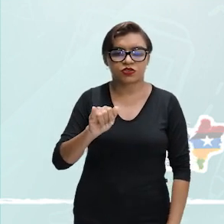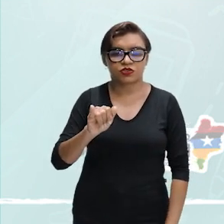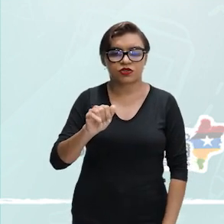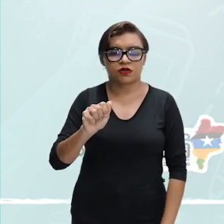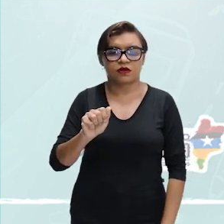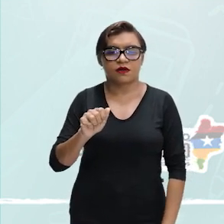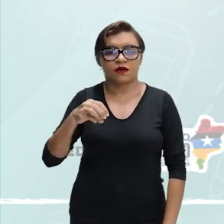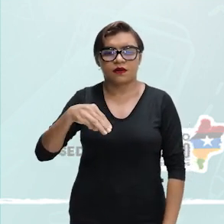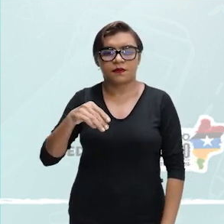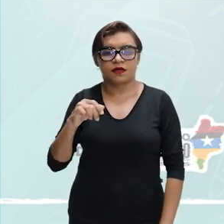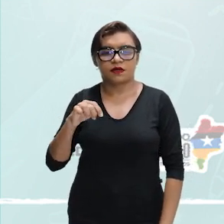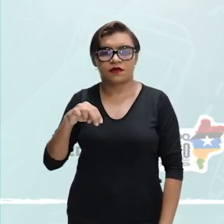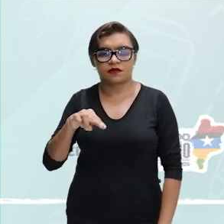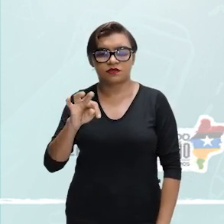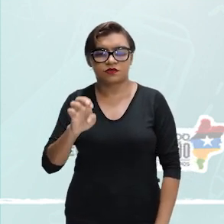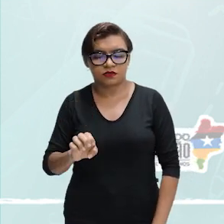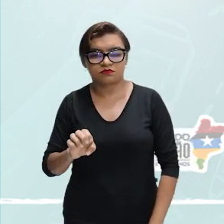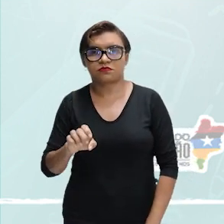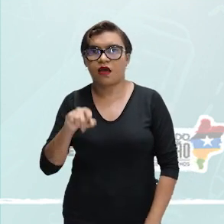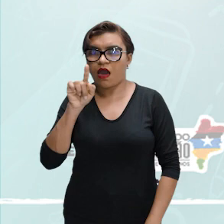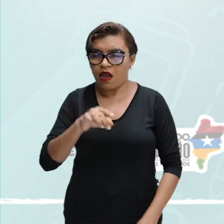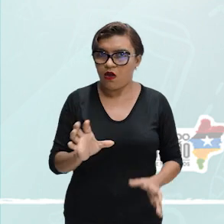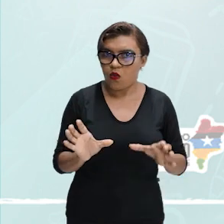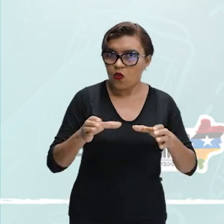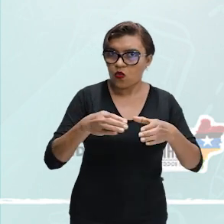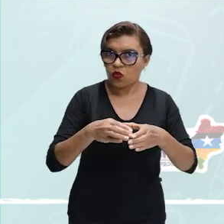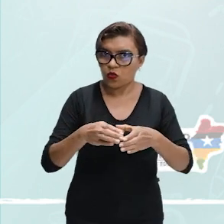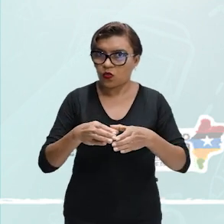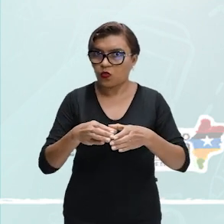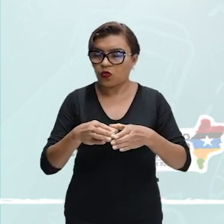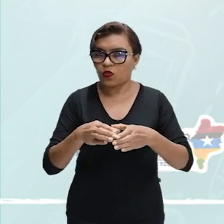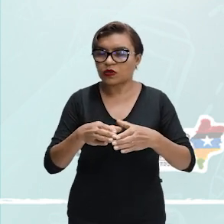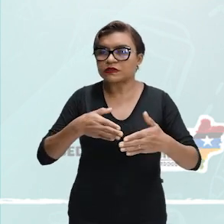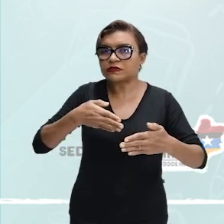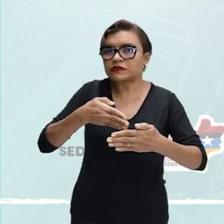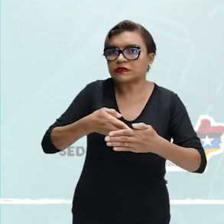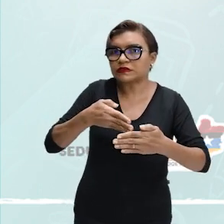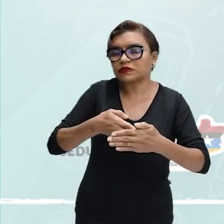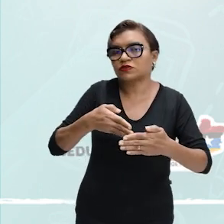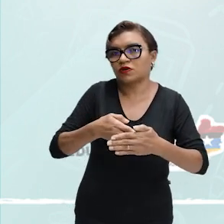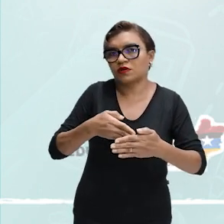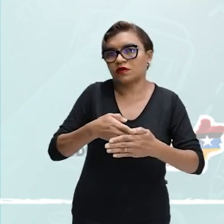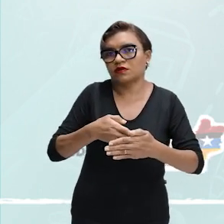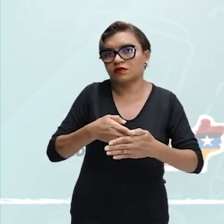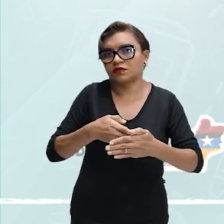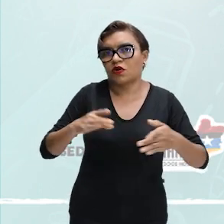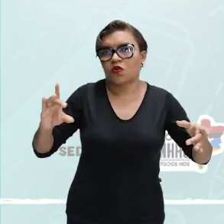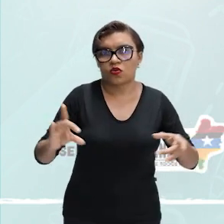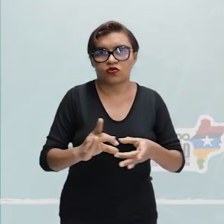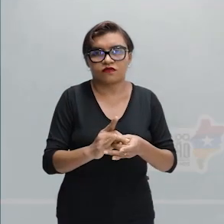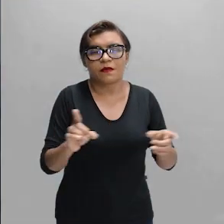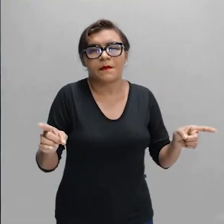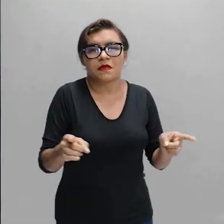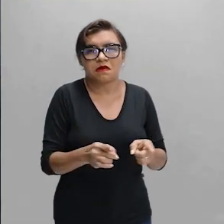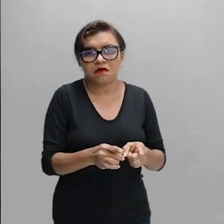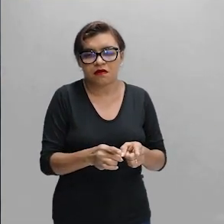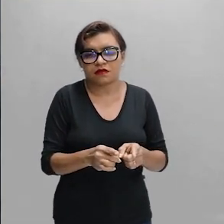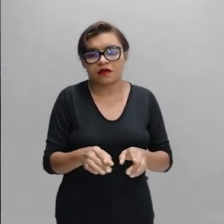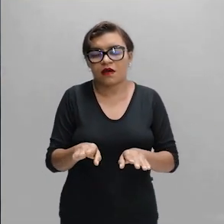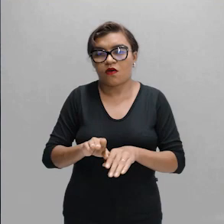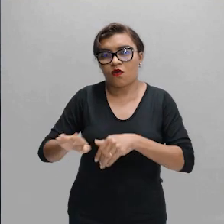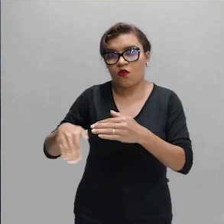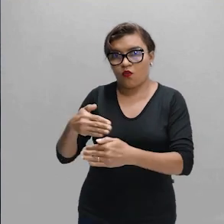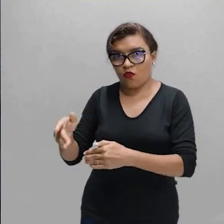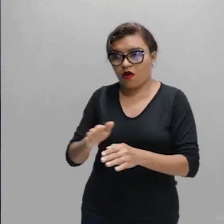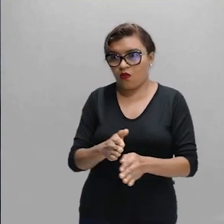dos isolantes, certo? Uma condutividade muito pequena, ok? Aí entra ali o silício e o